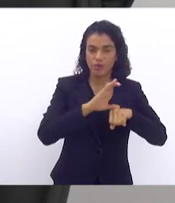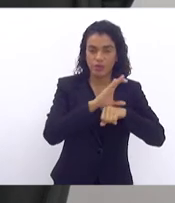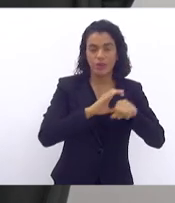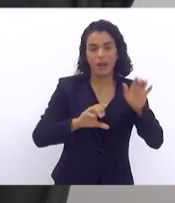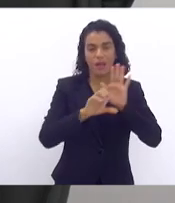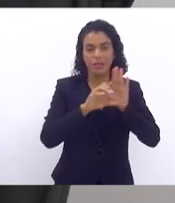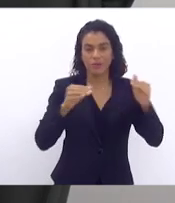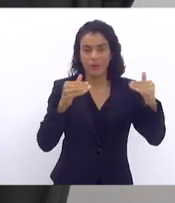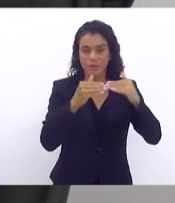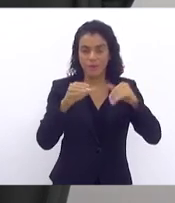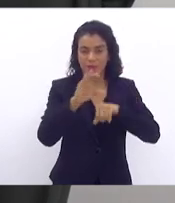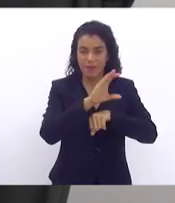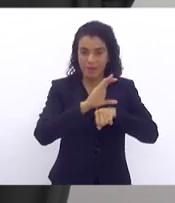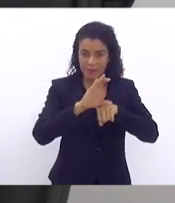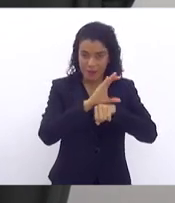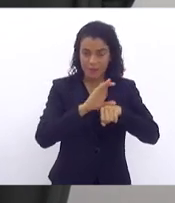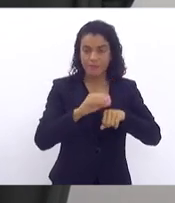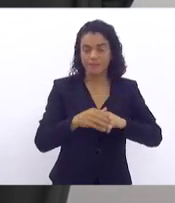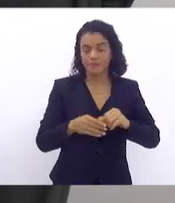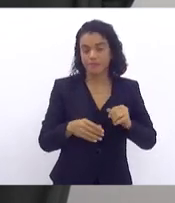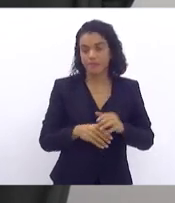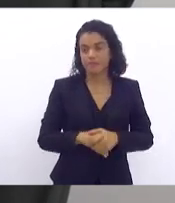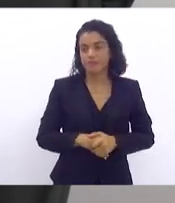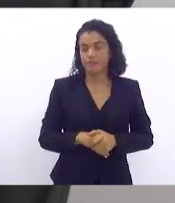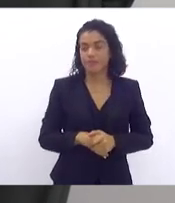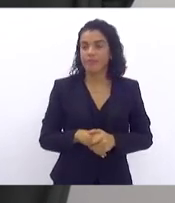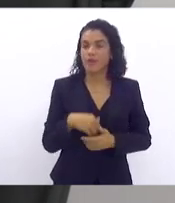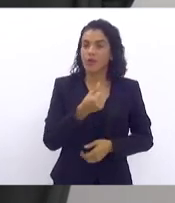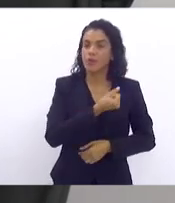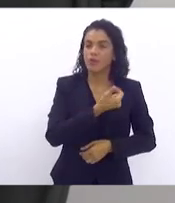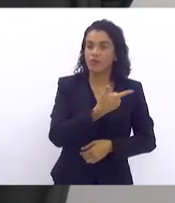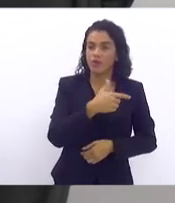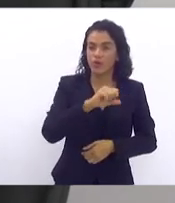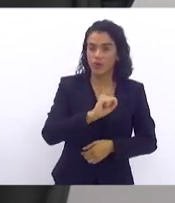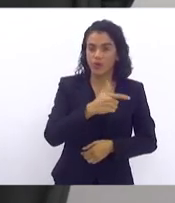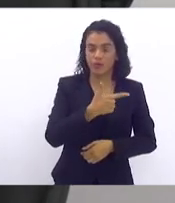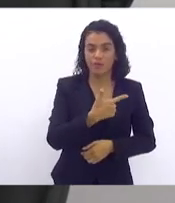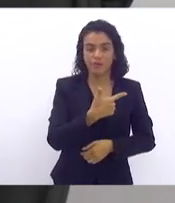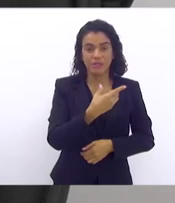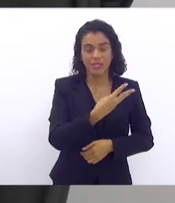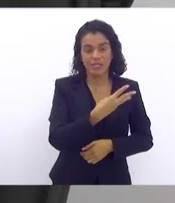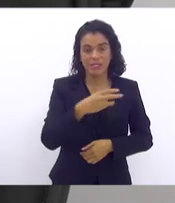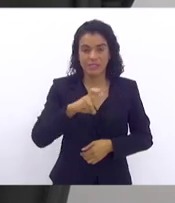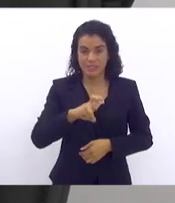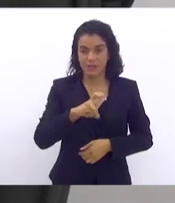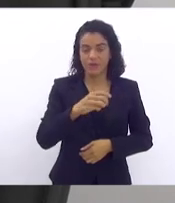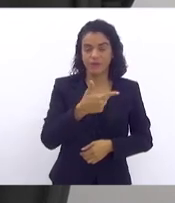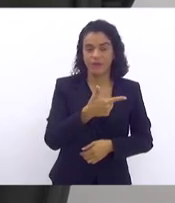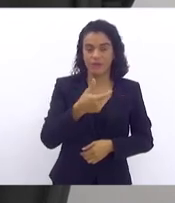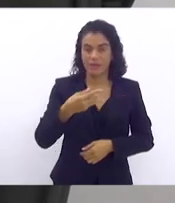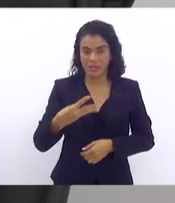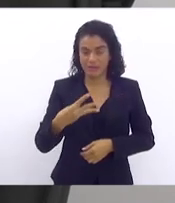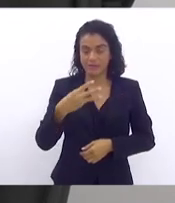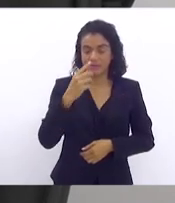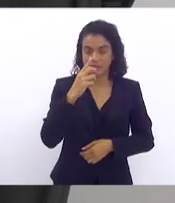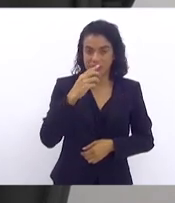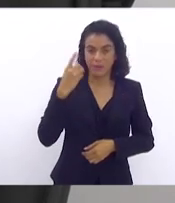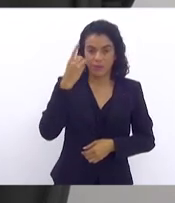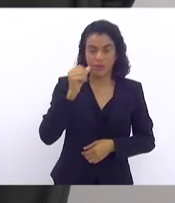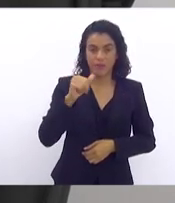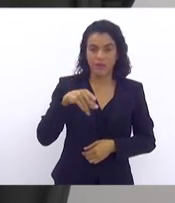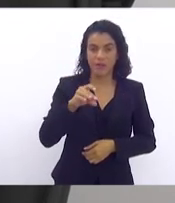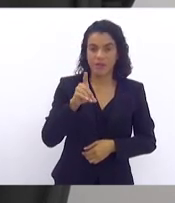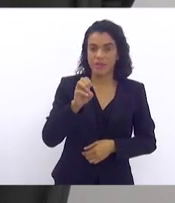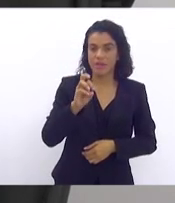com emenda e juridicidade com emenda. Projeto 28 da pauta é o 3523 de 21, de autoria do deputado Anderson Moraes, que